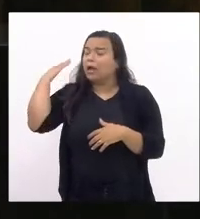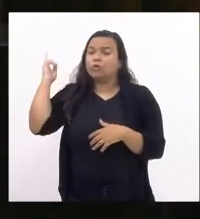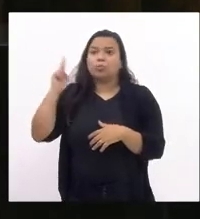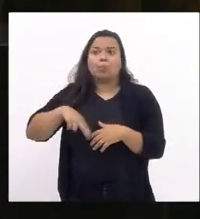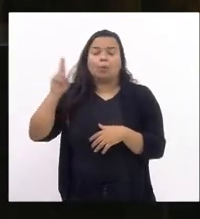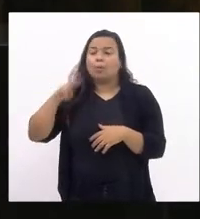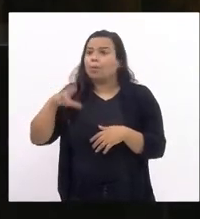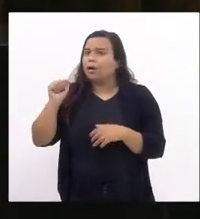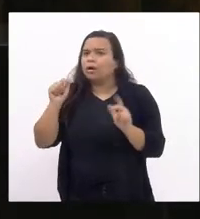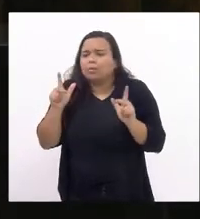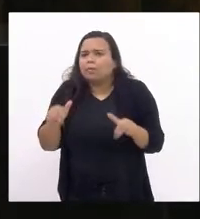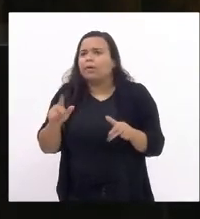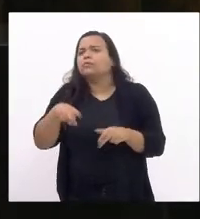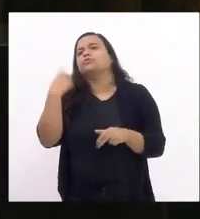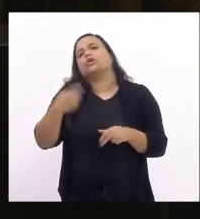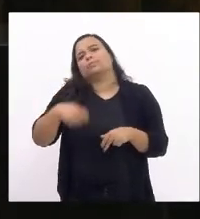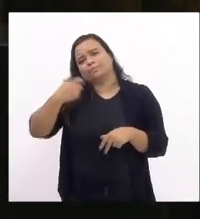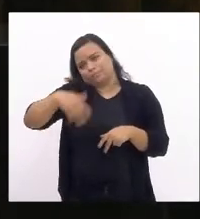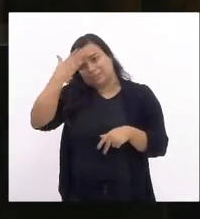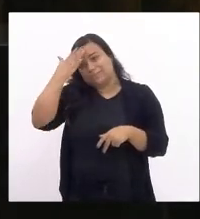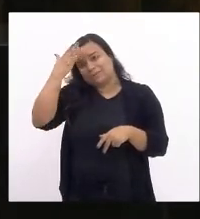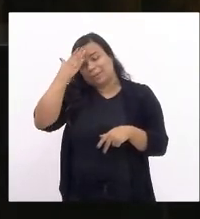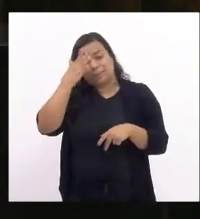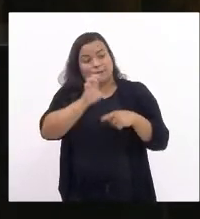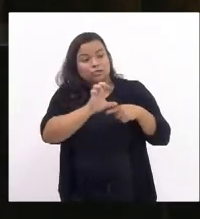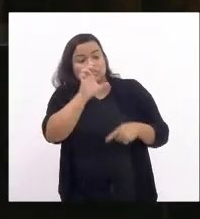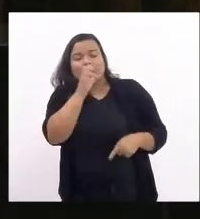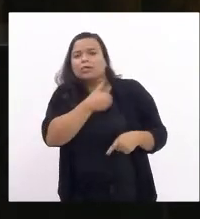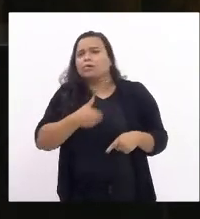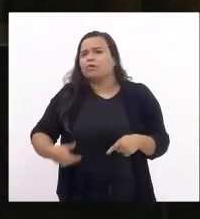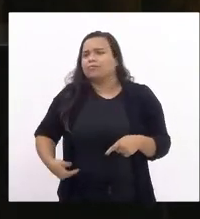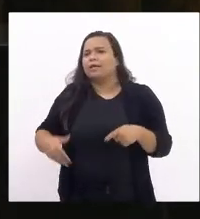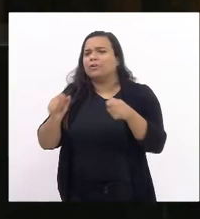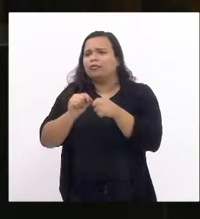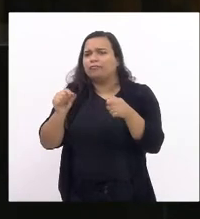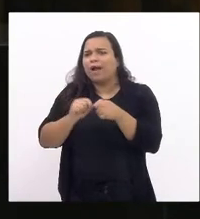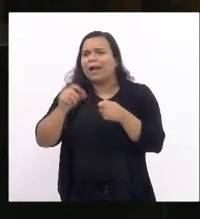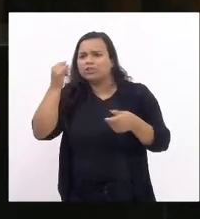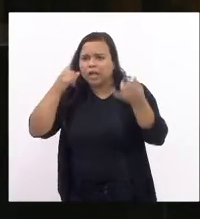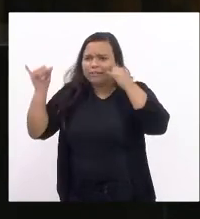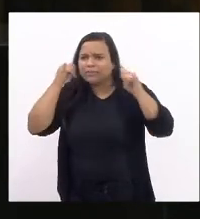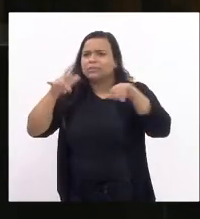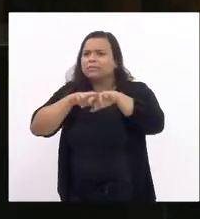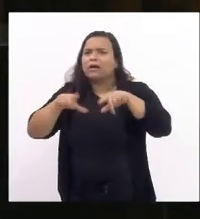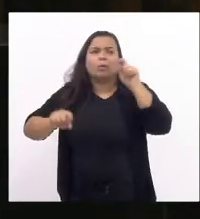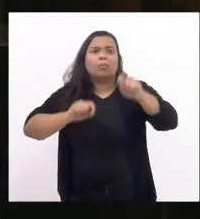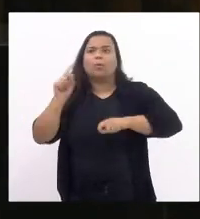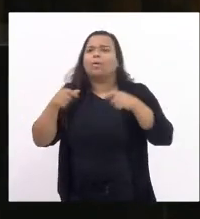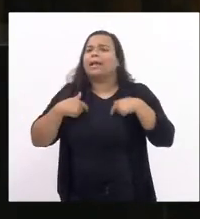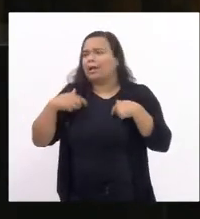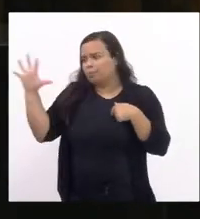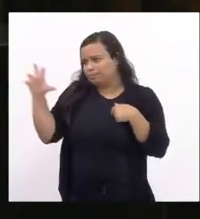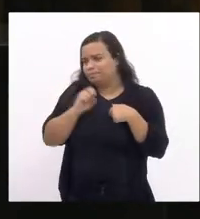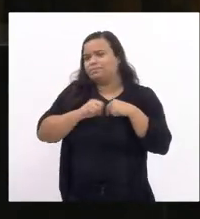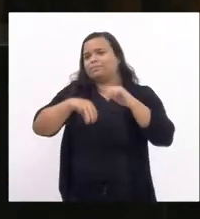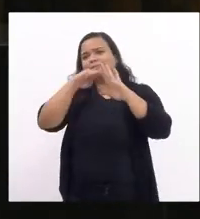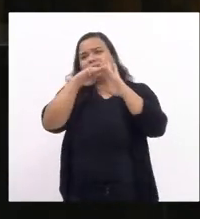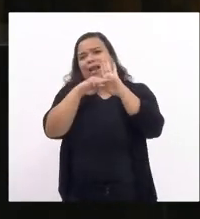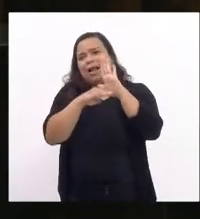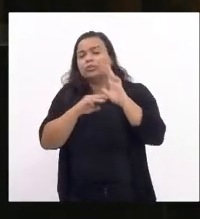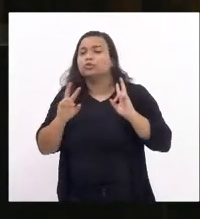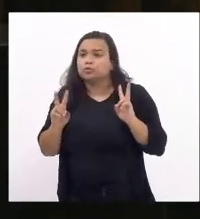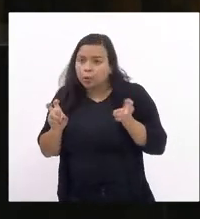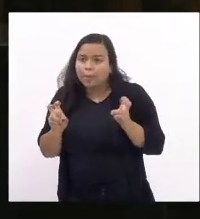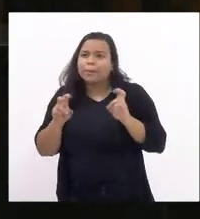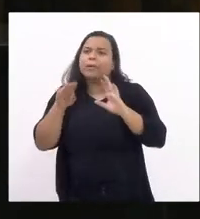tem feito em termos de prevenção. E aí eu separei aqui alguns dados com relação